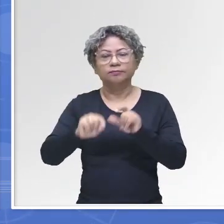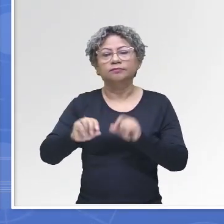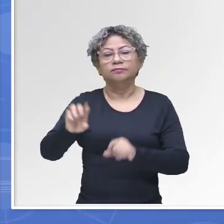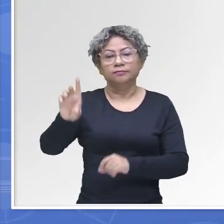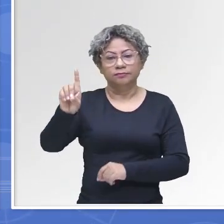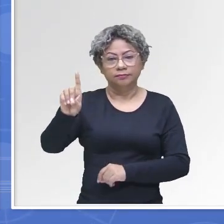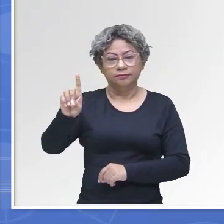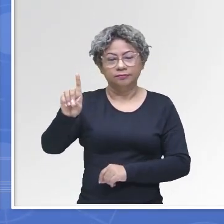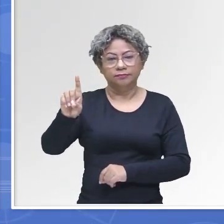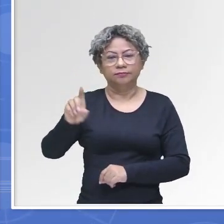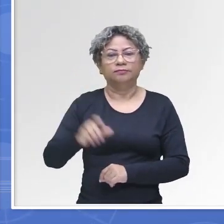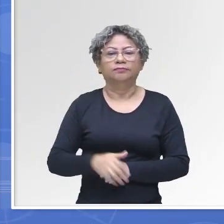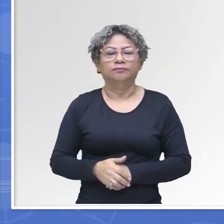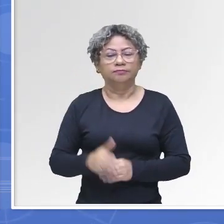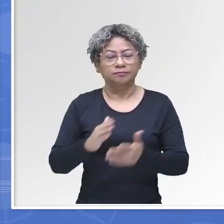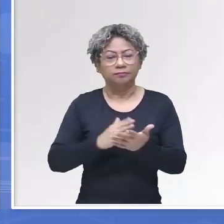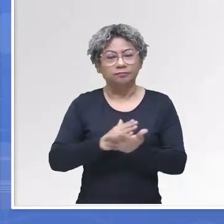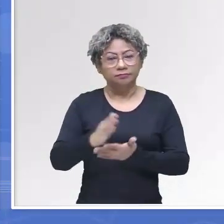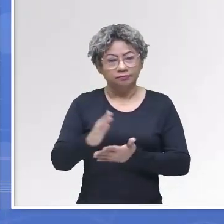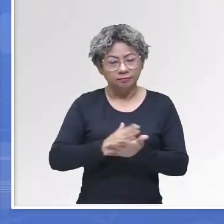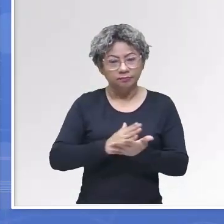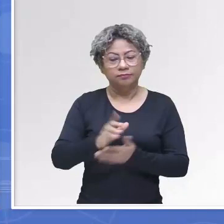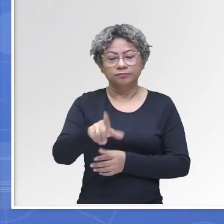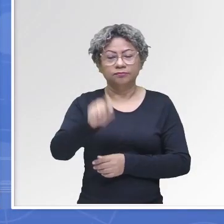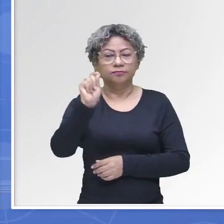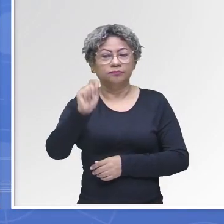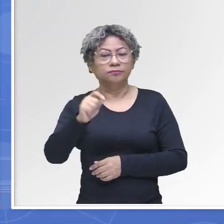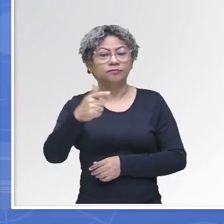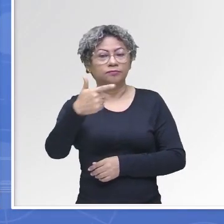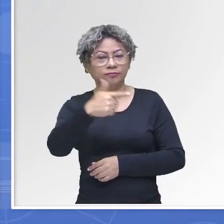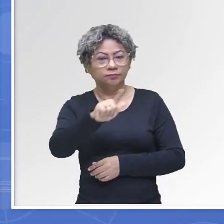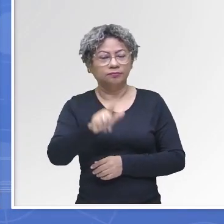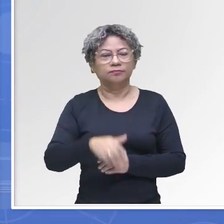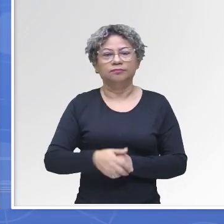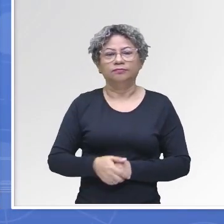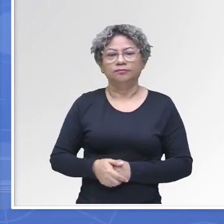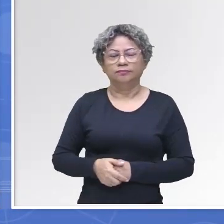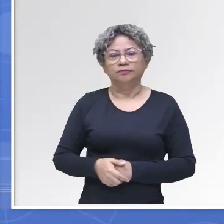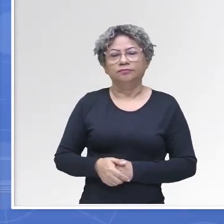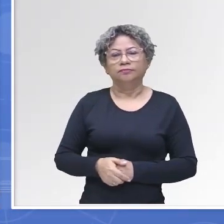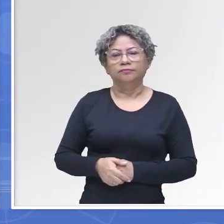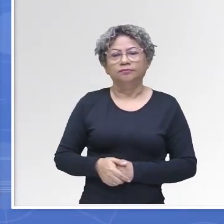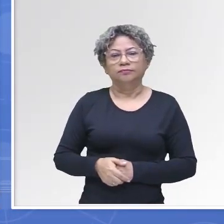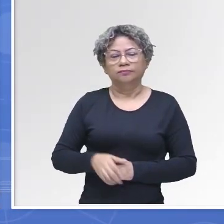mas tem aí a letra B aparecendo. O Eric tá, acredita que é a letra B.